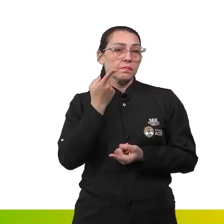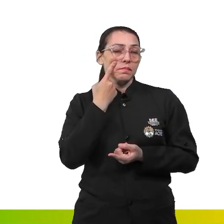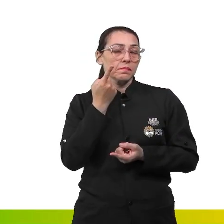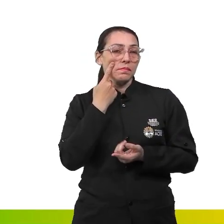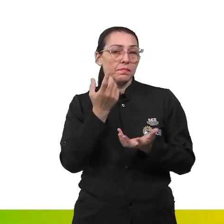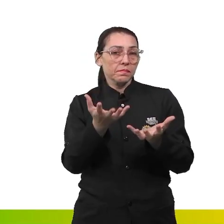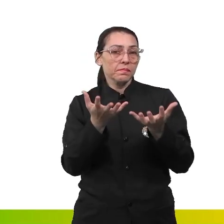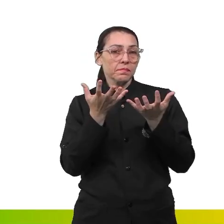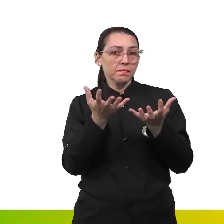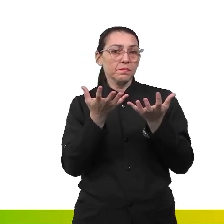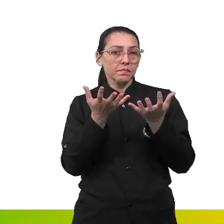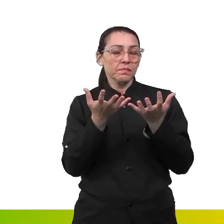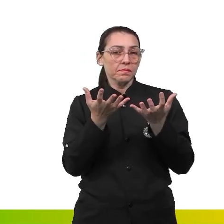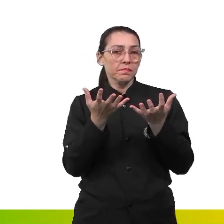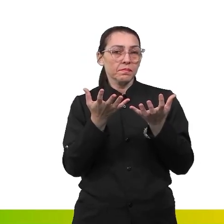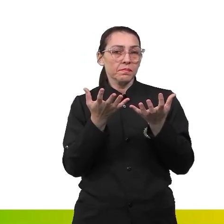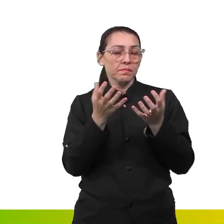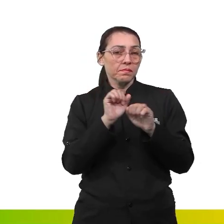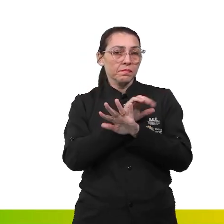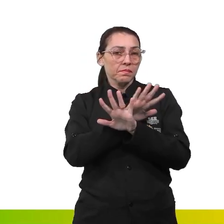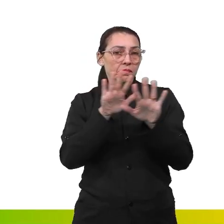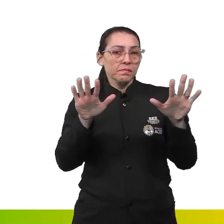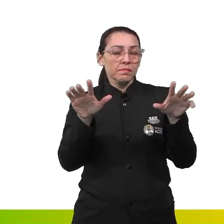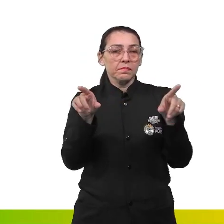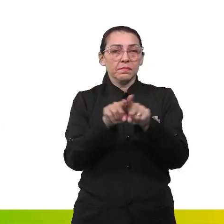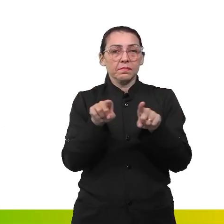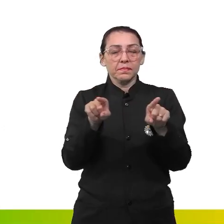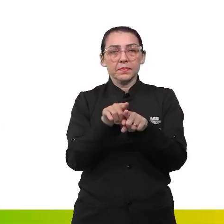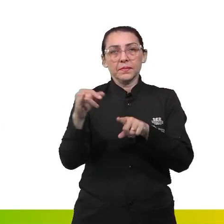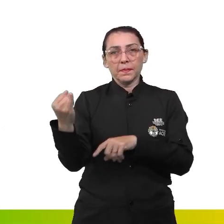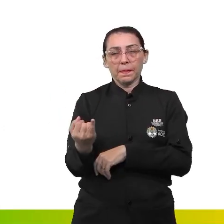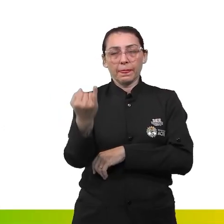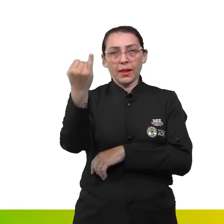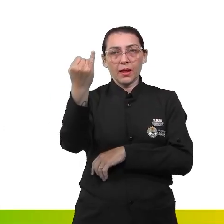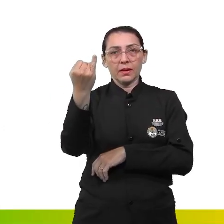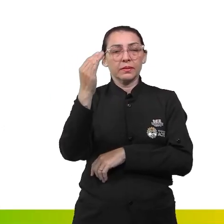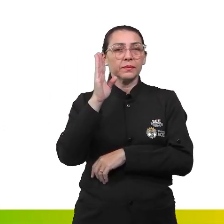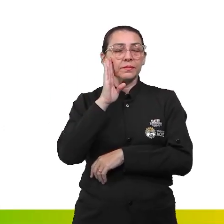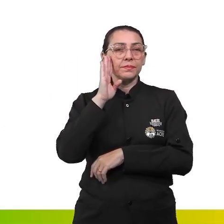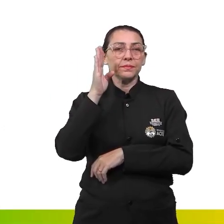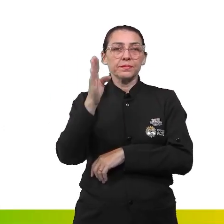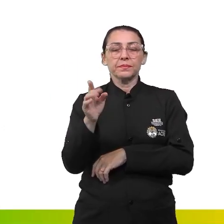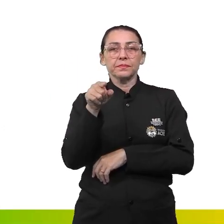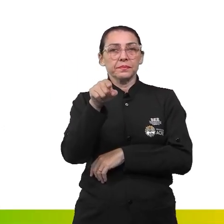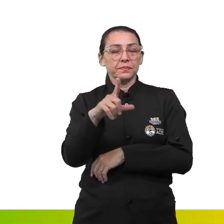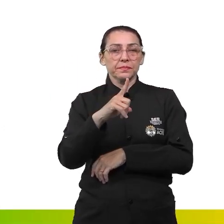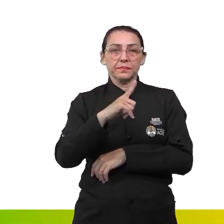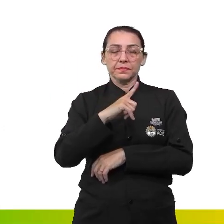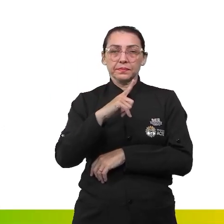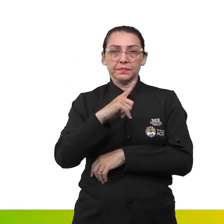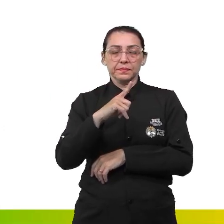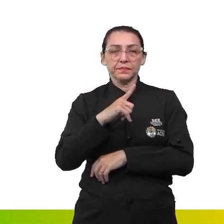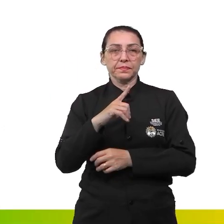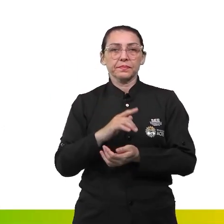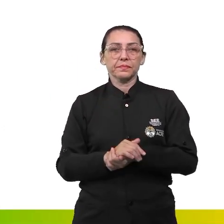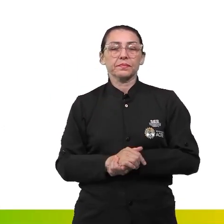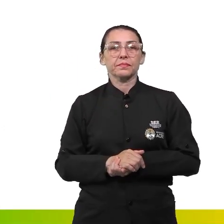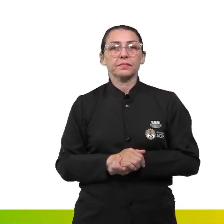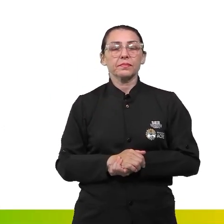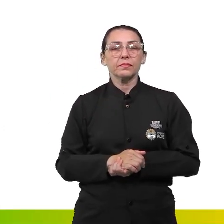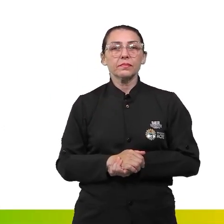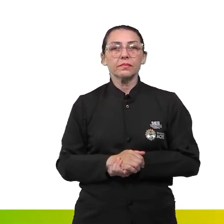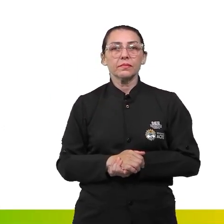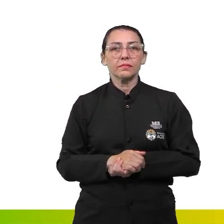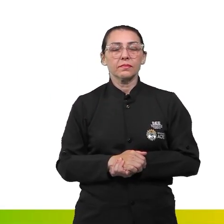pessoal, eu quero deixar para vocês claro uma coisa também que é muito importante, principalmente quando vocês estiverem enfrentando questões mais